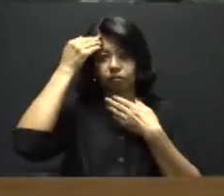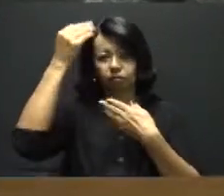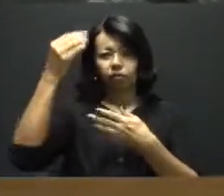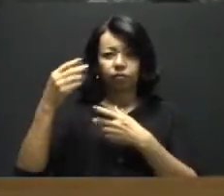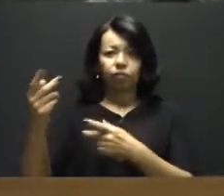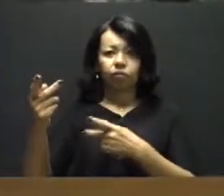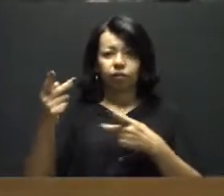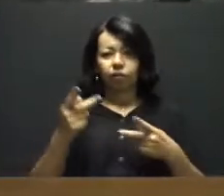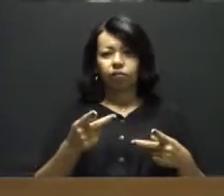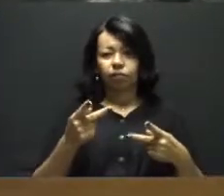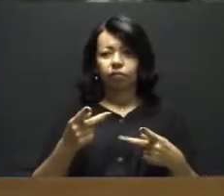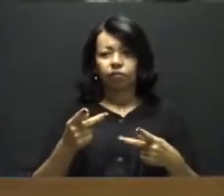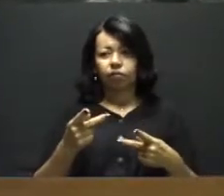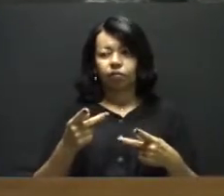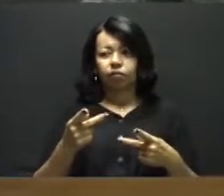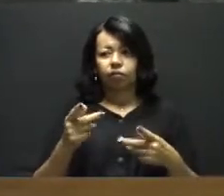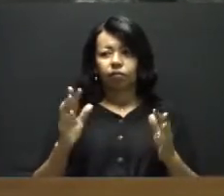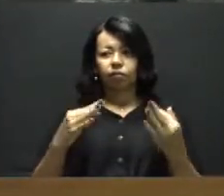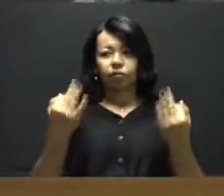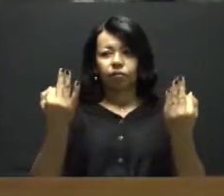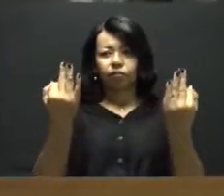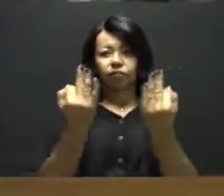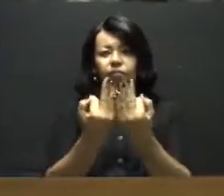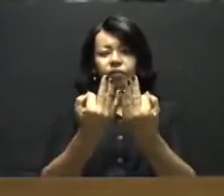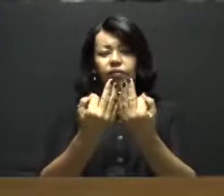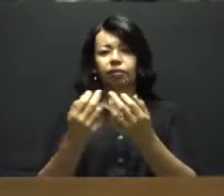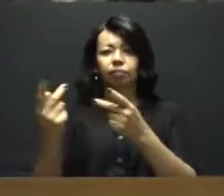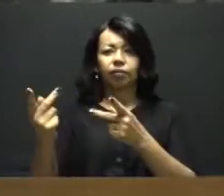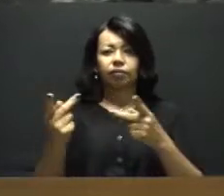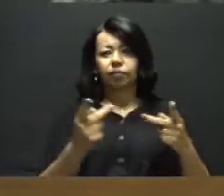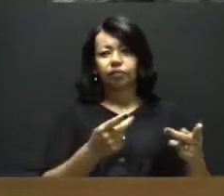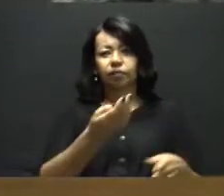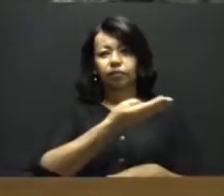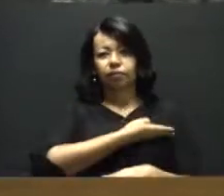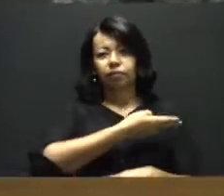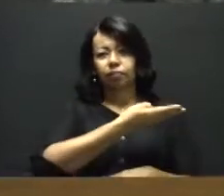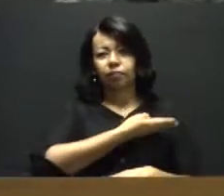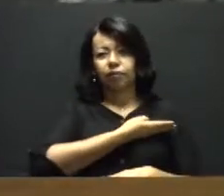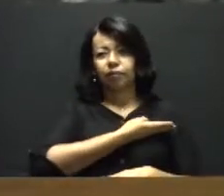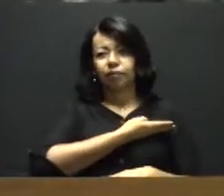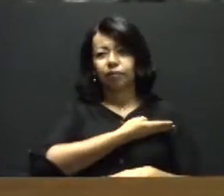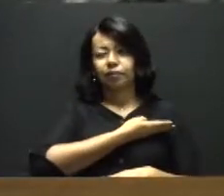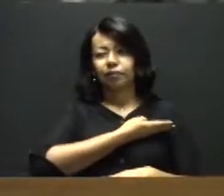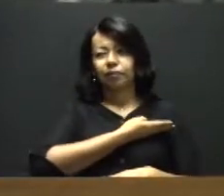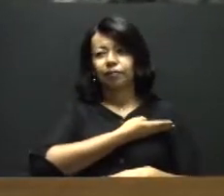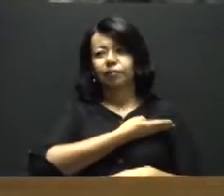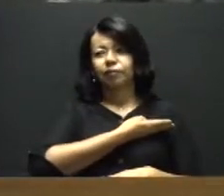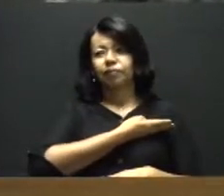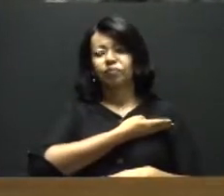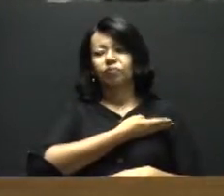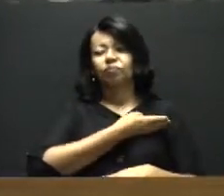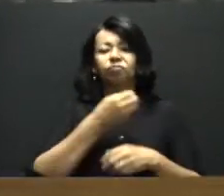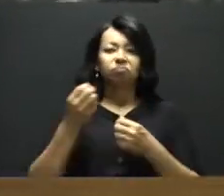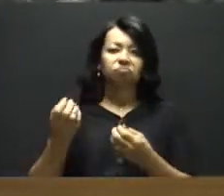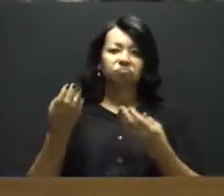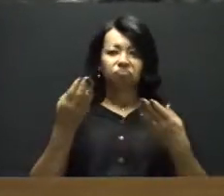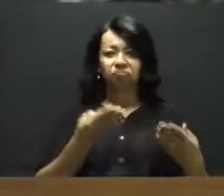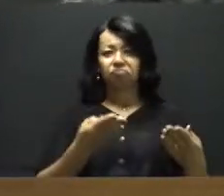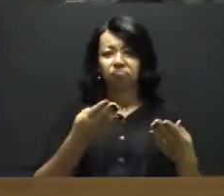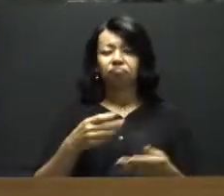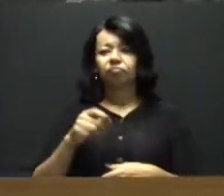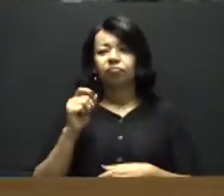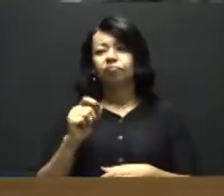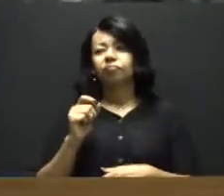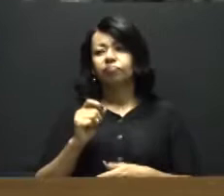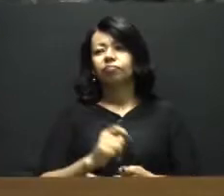presença na minha família a presença dos meus amigos que eu convidei e